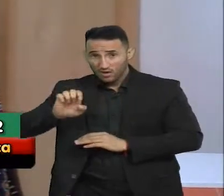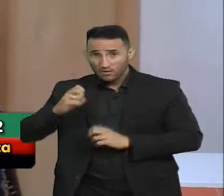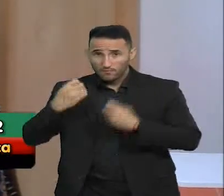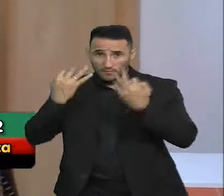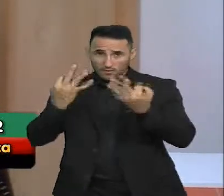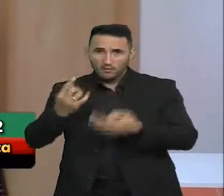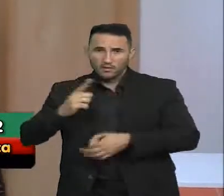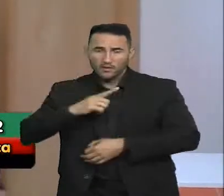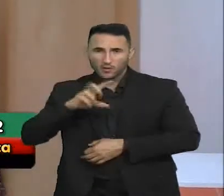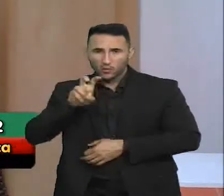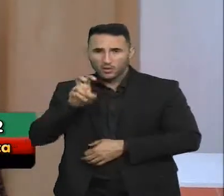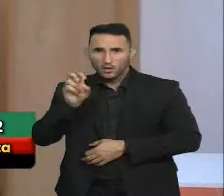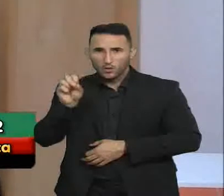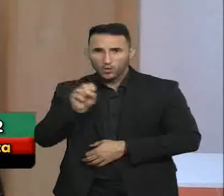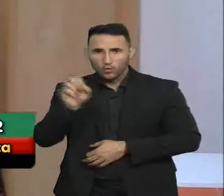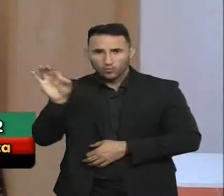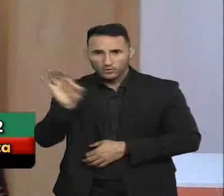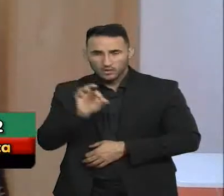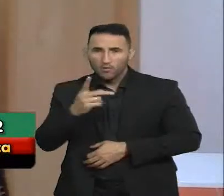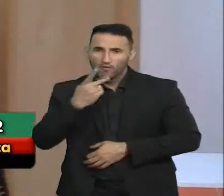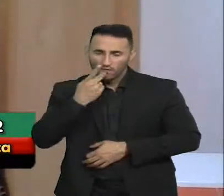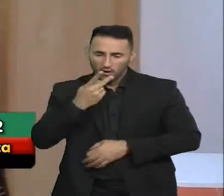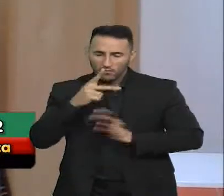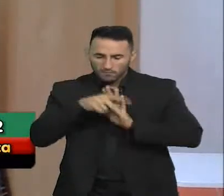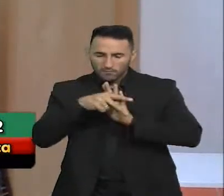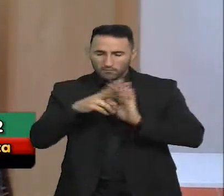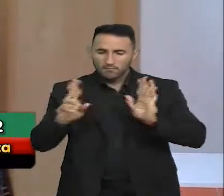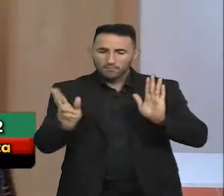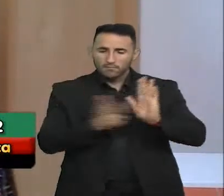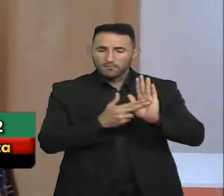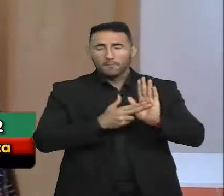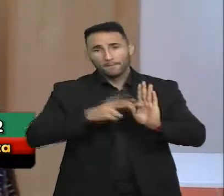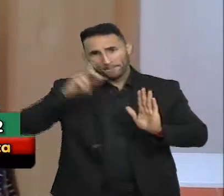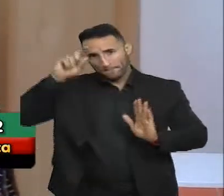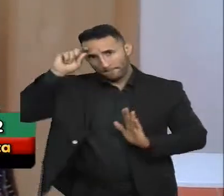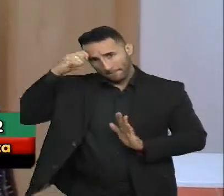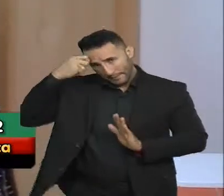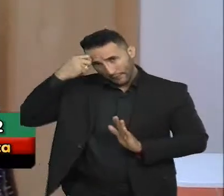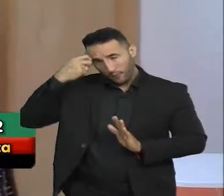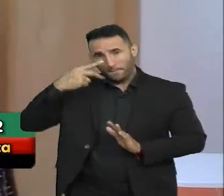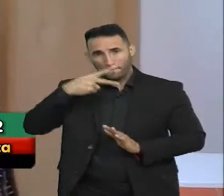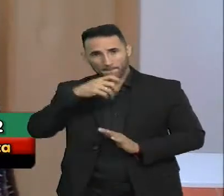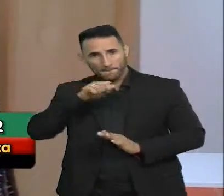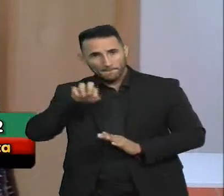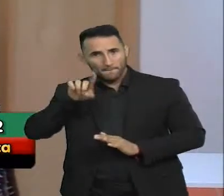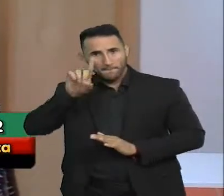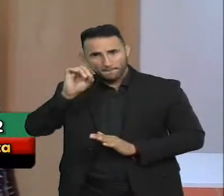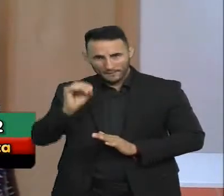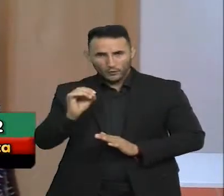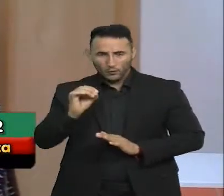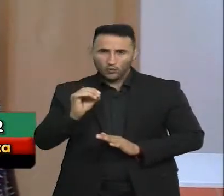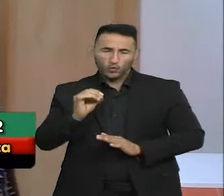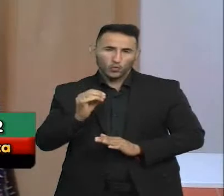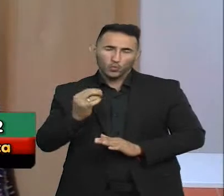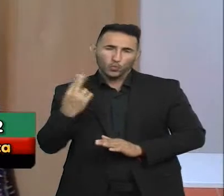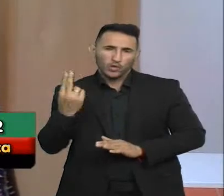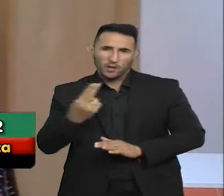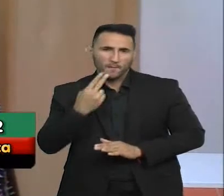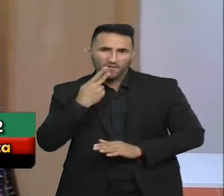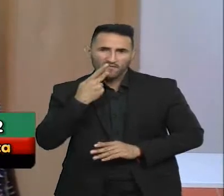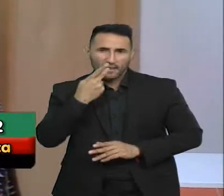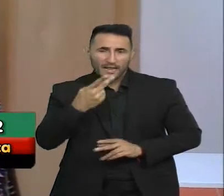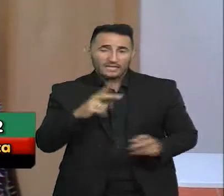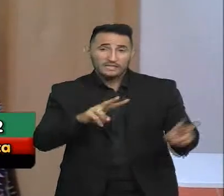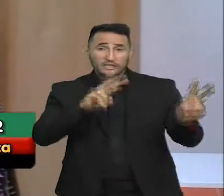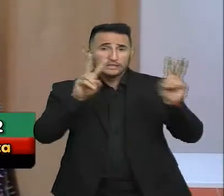da população que se autodeclara entre pretos e pardos, a gente não dá para falar sobre